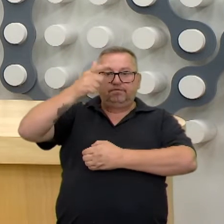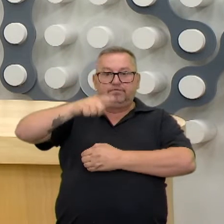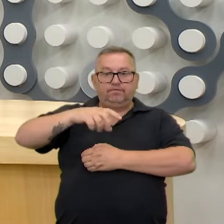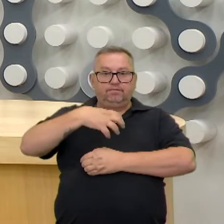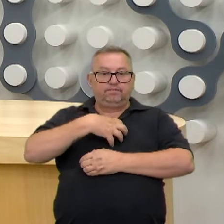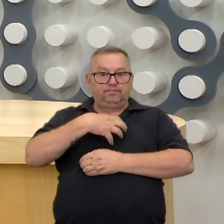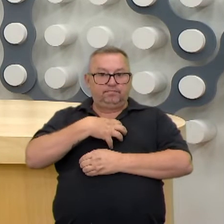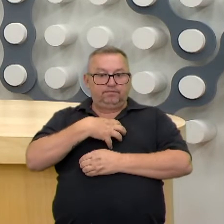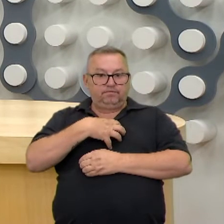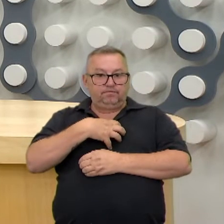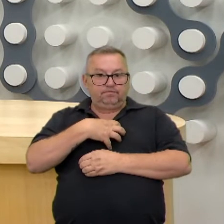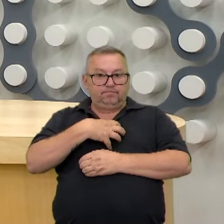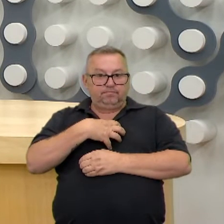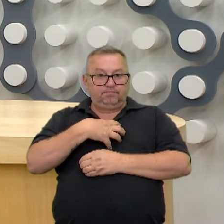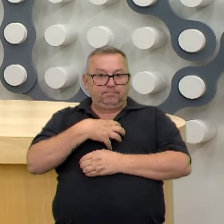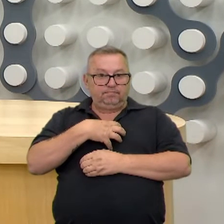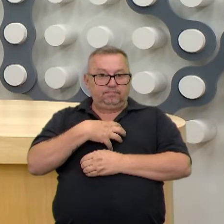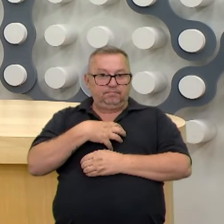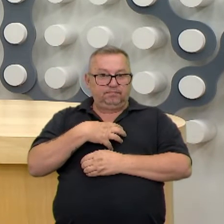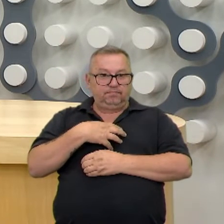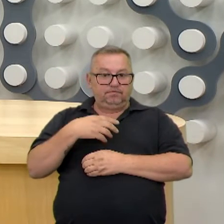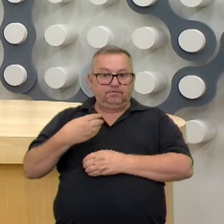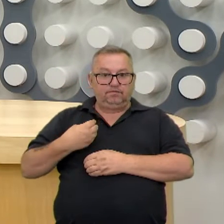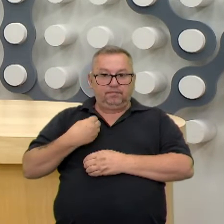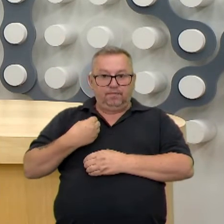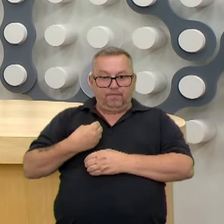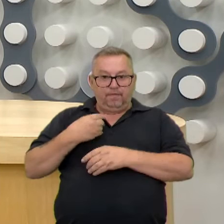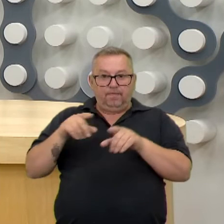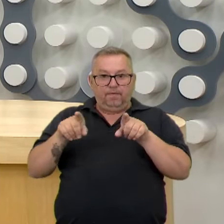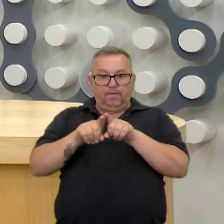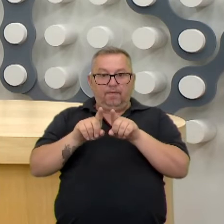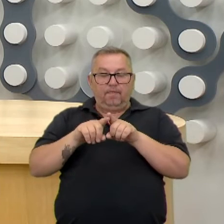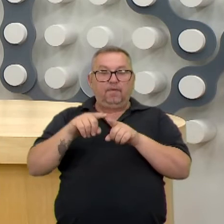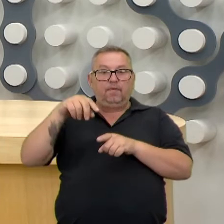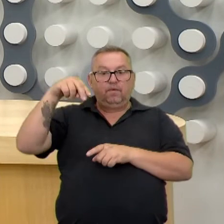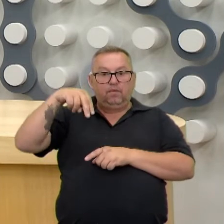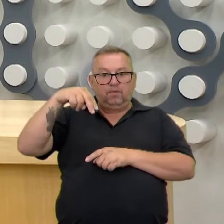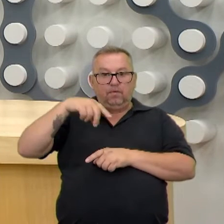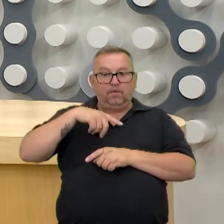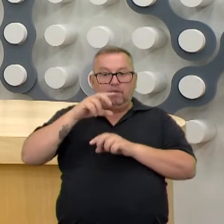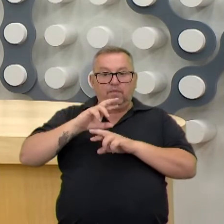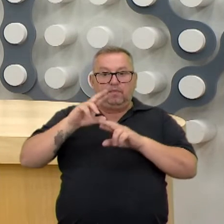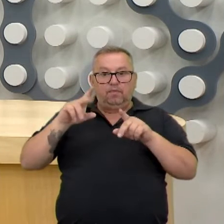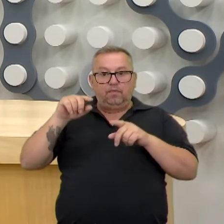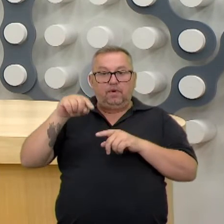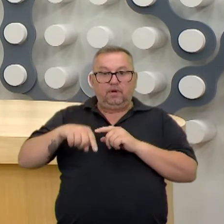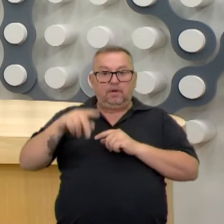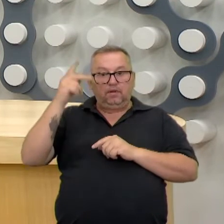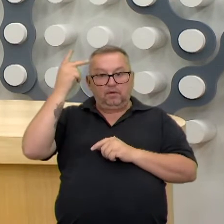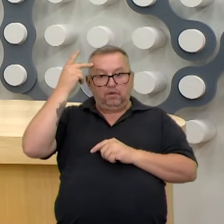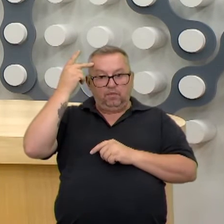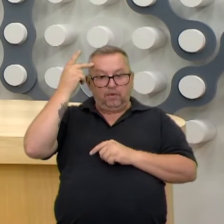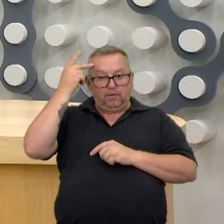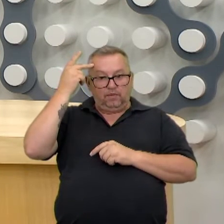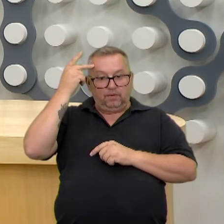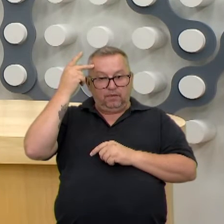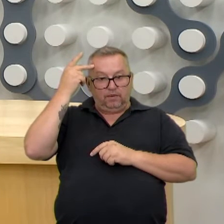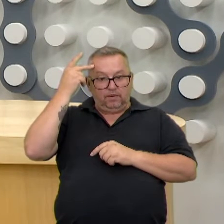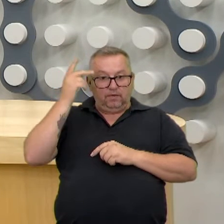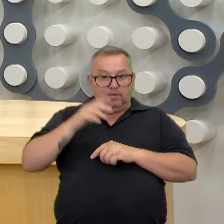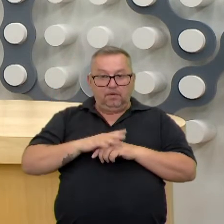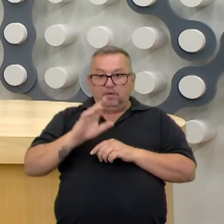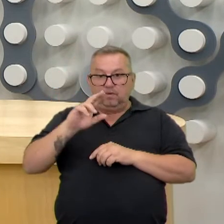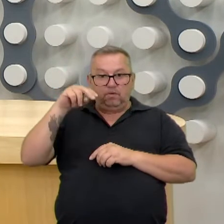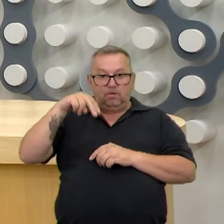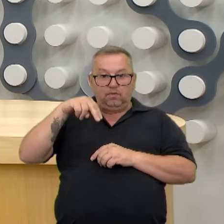né, de vida, de gastos no Nordeste são diferentes aqui no estado de São Paulo ou vice-versa, não só no